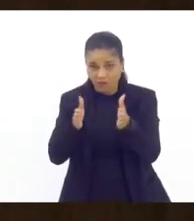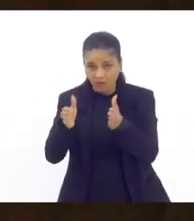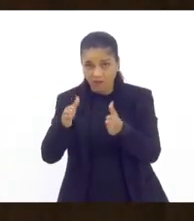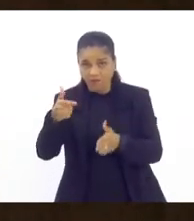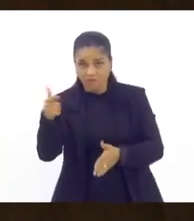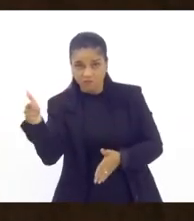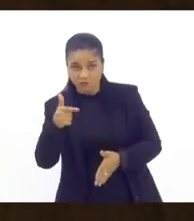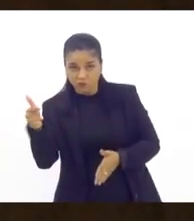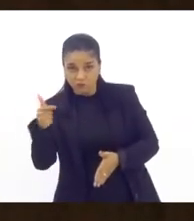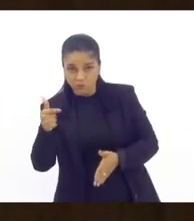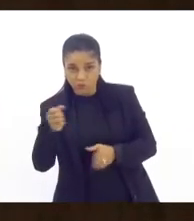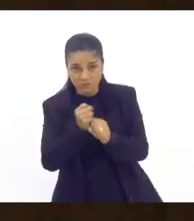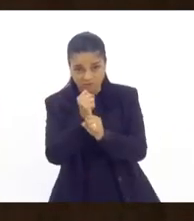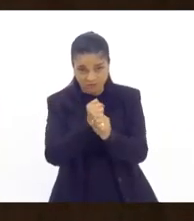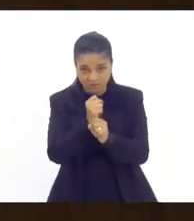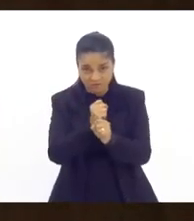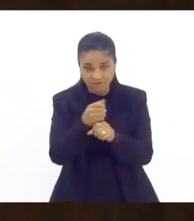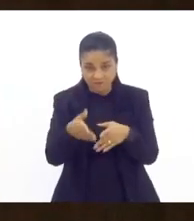cresceu